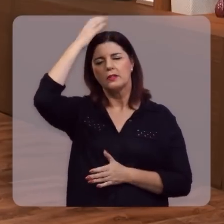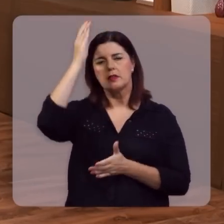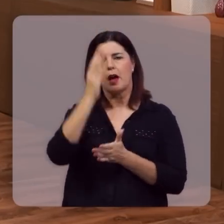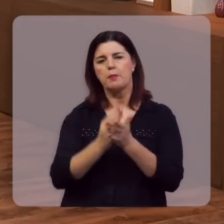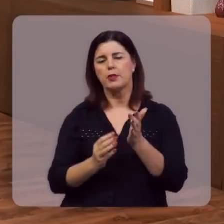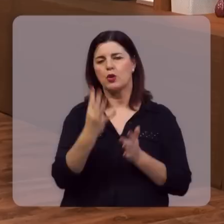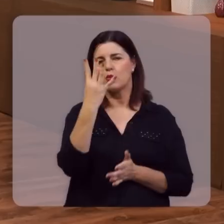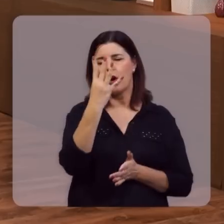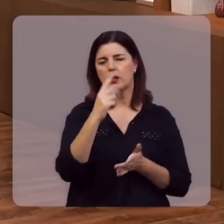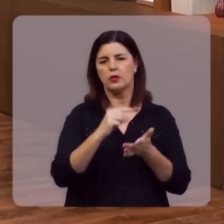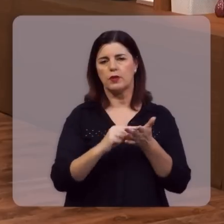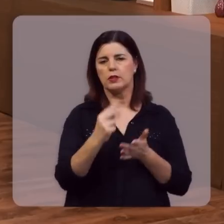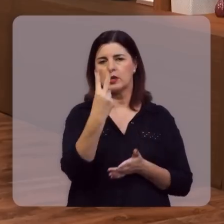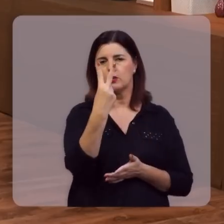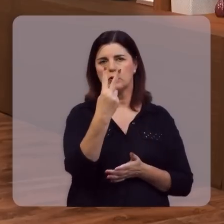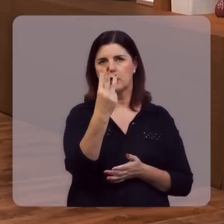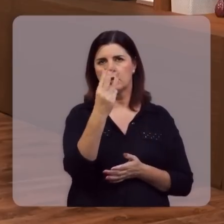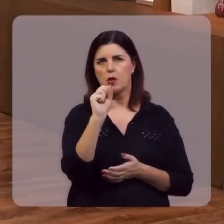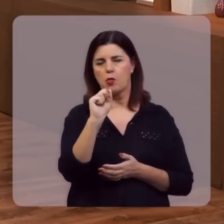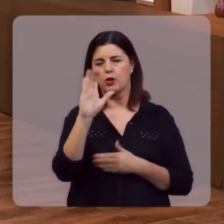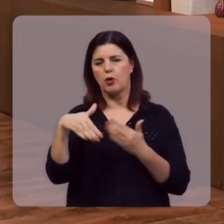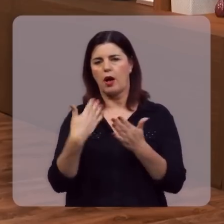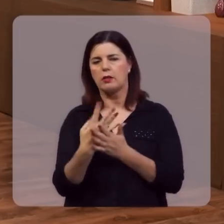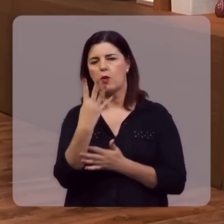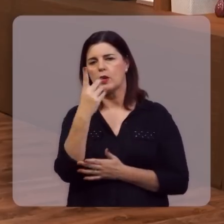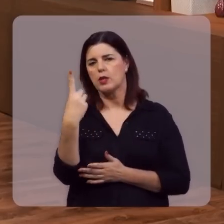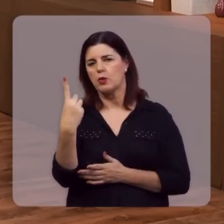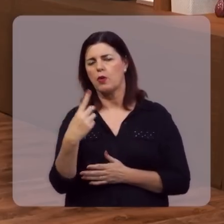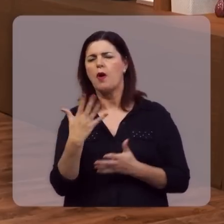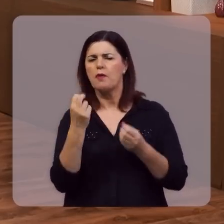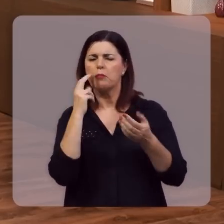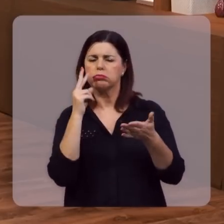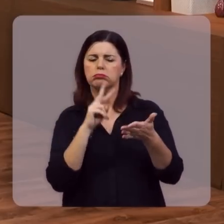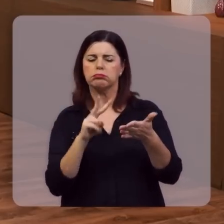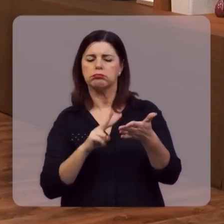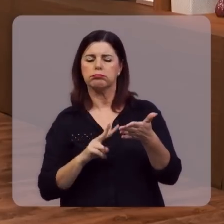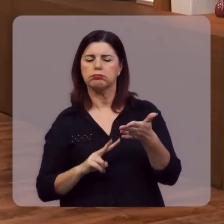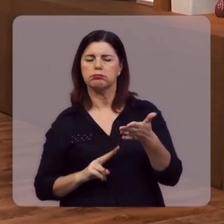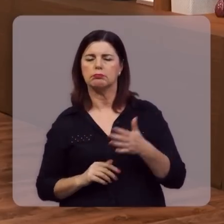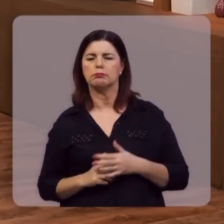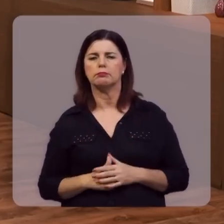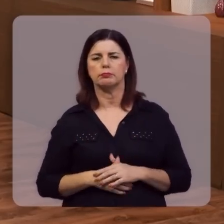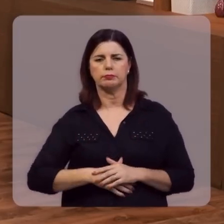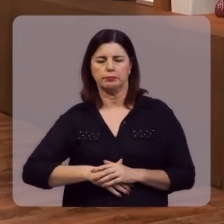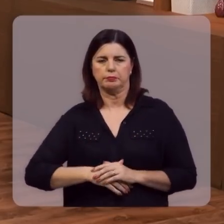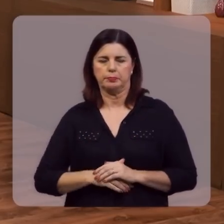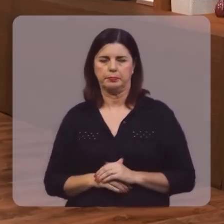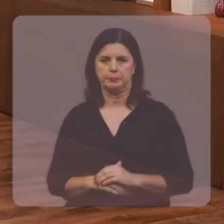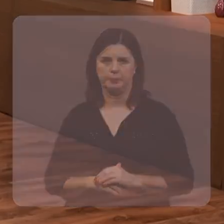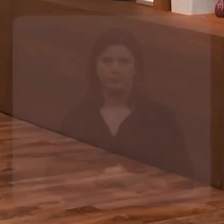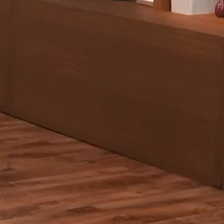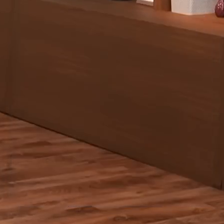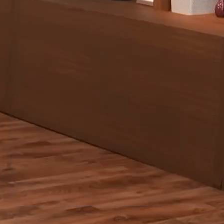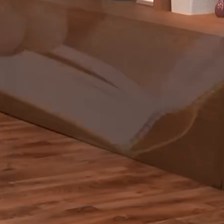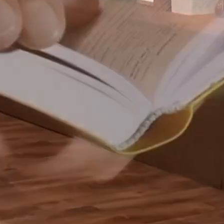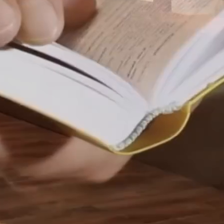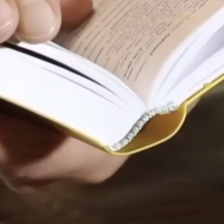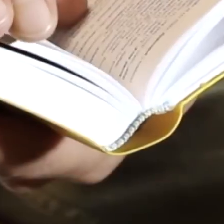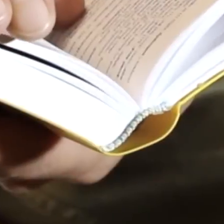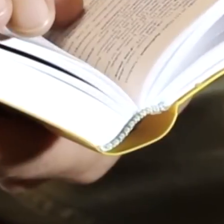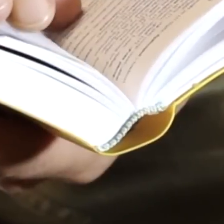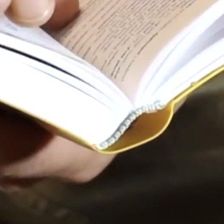4, versos 38 a 41. Vamos ouvir a leitura deste texto.